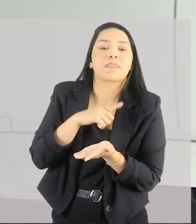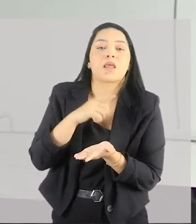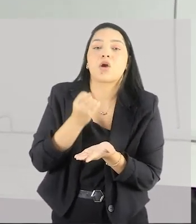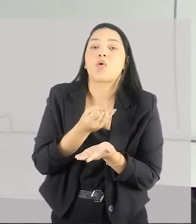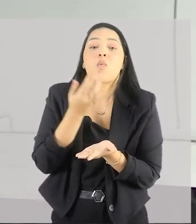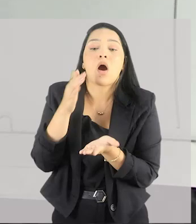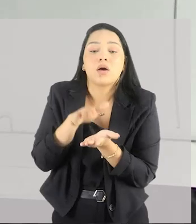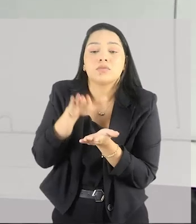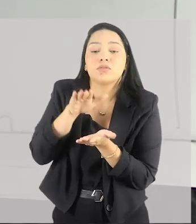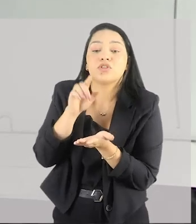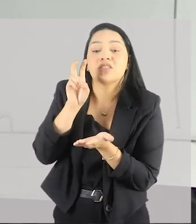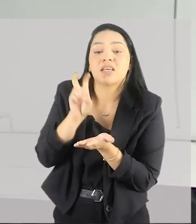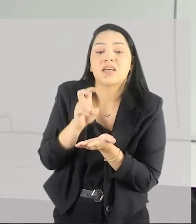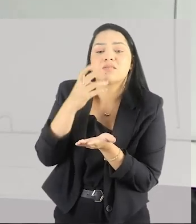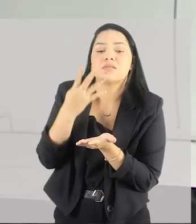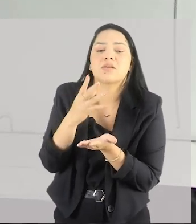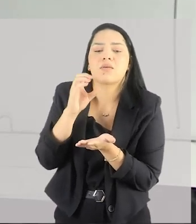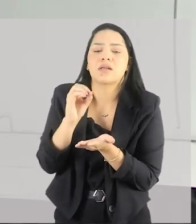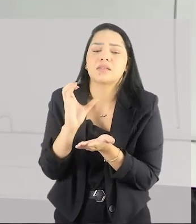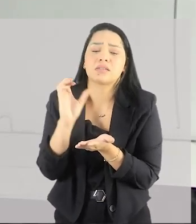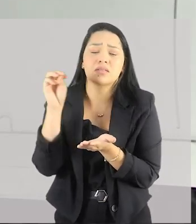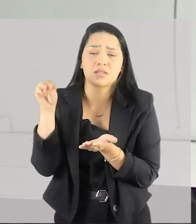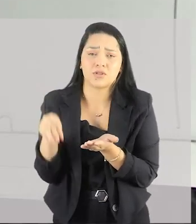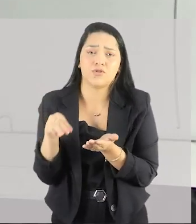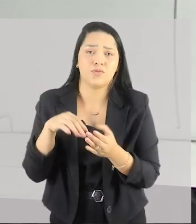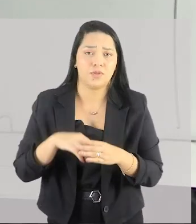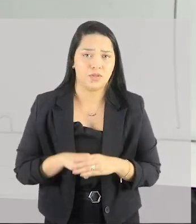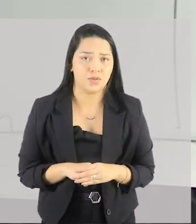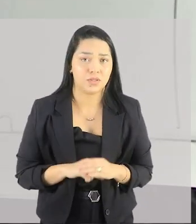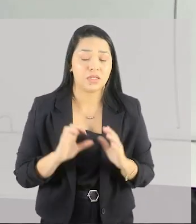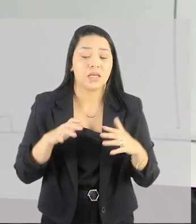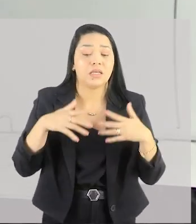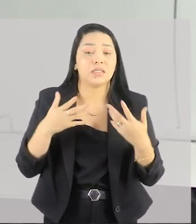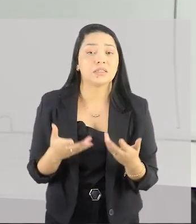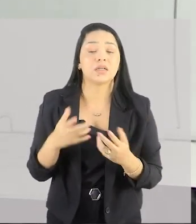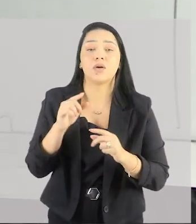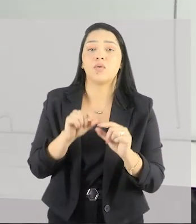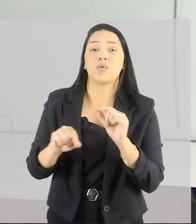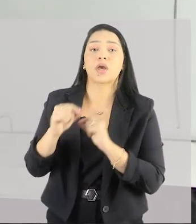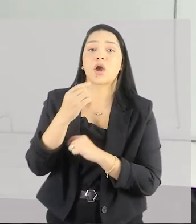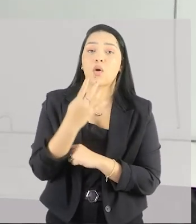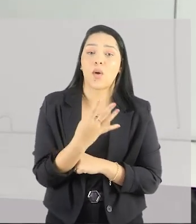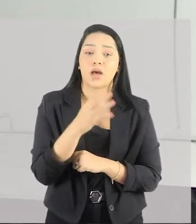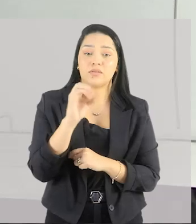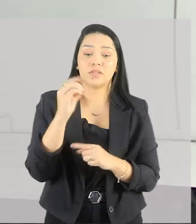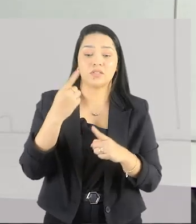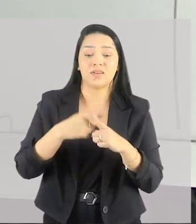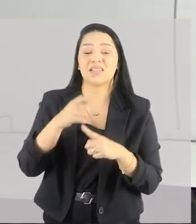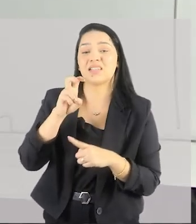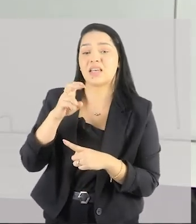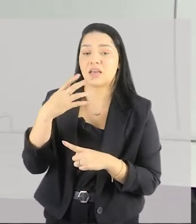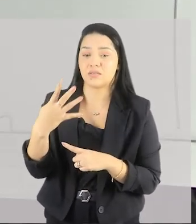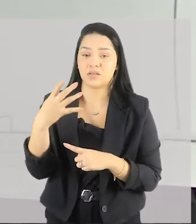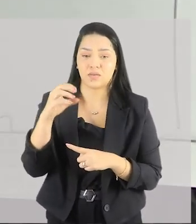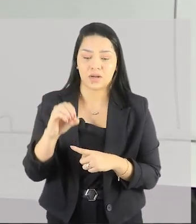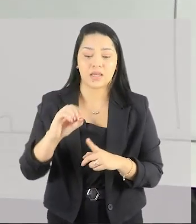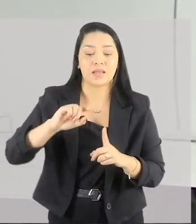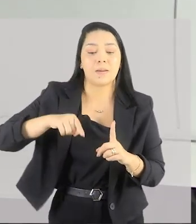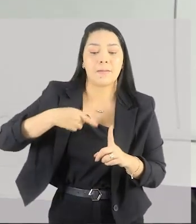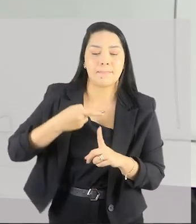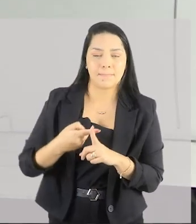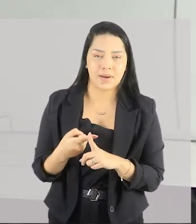de quanto? De 540 centímetros. Então, vai ser 400 vezes 540,